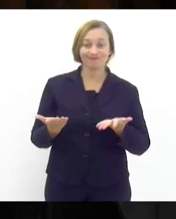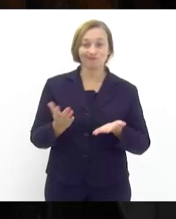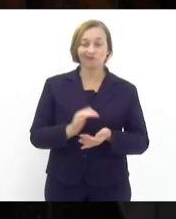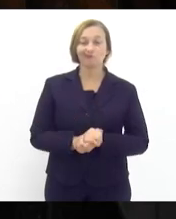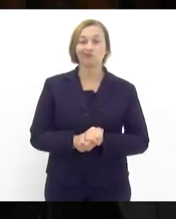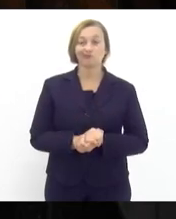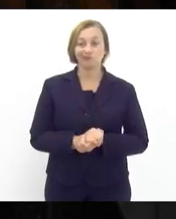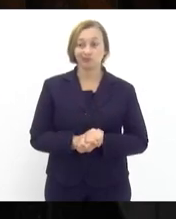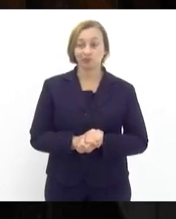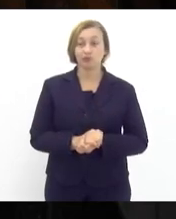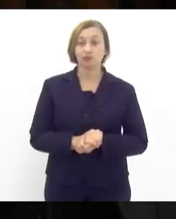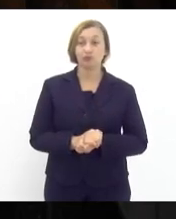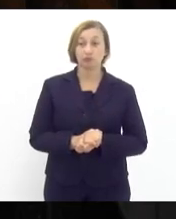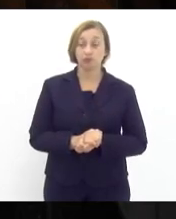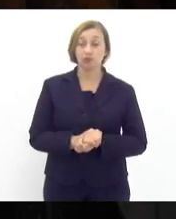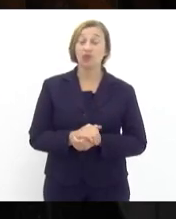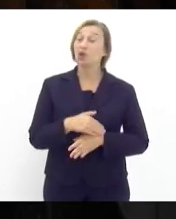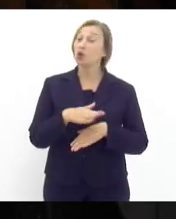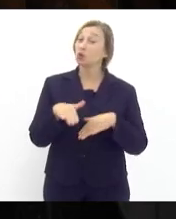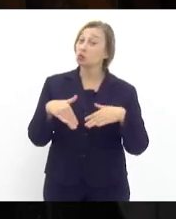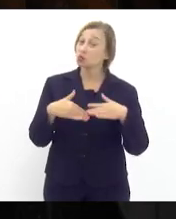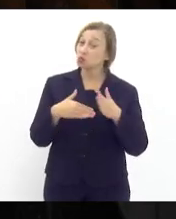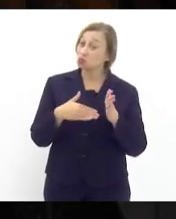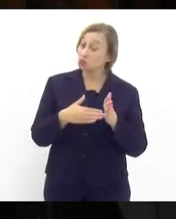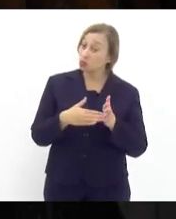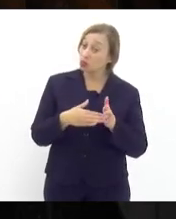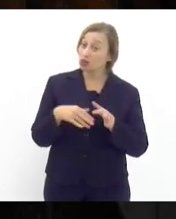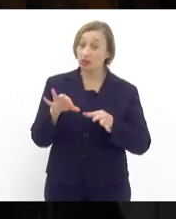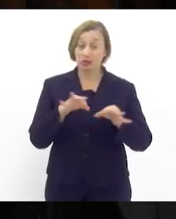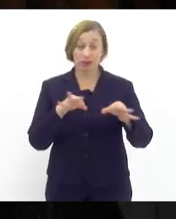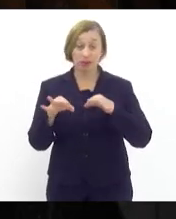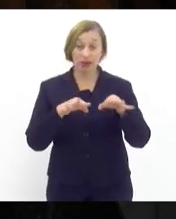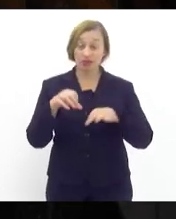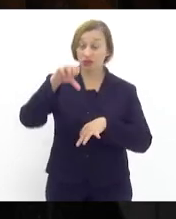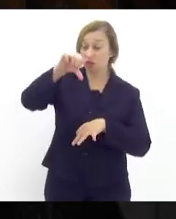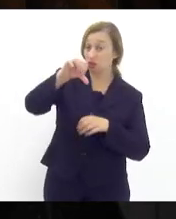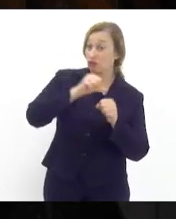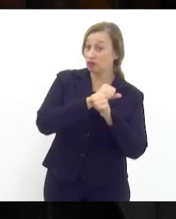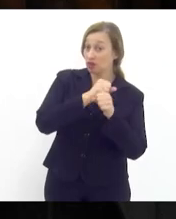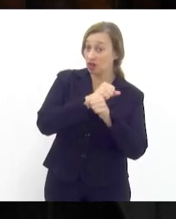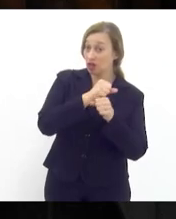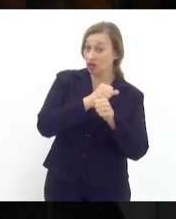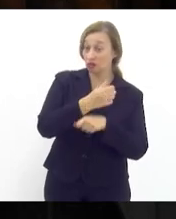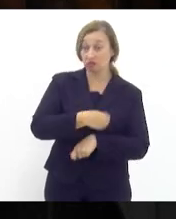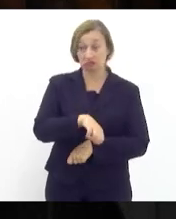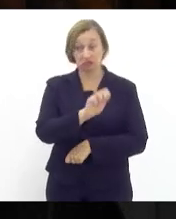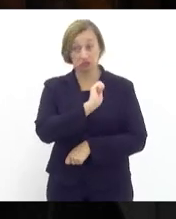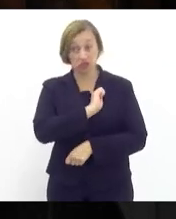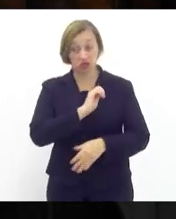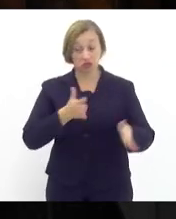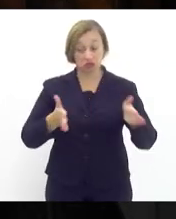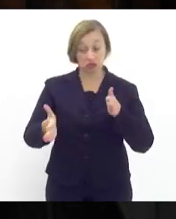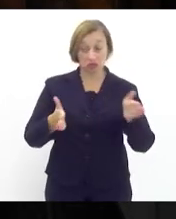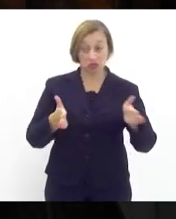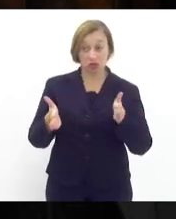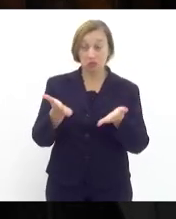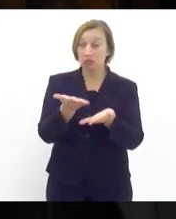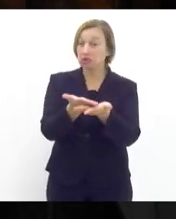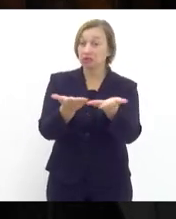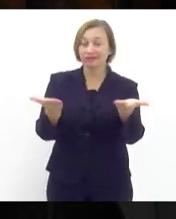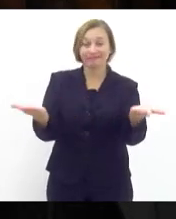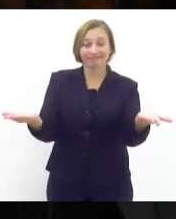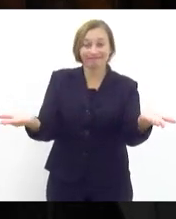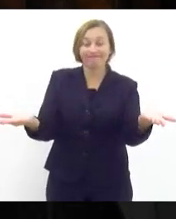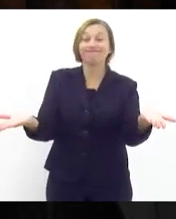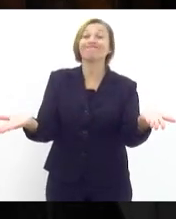logo todas as projeções dos nove anos de regime de recuperação fiscal tão perdidas